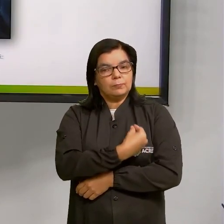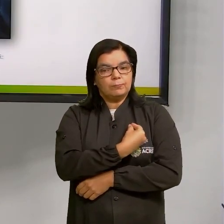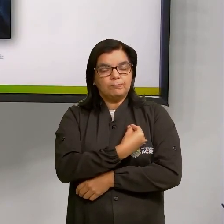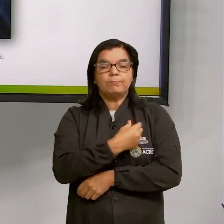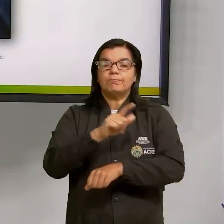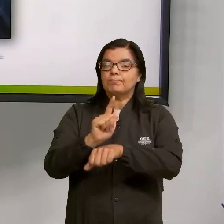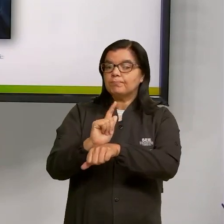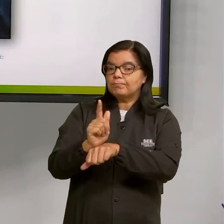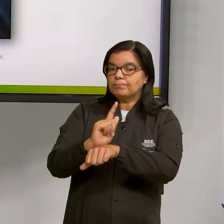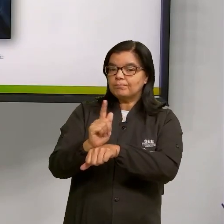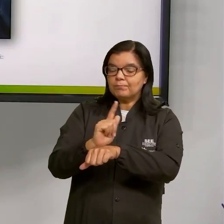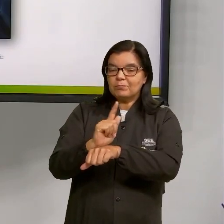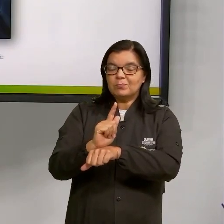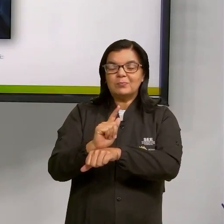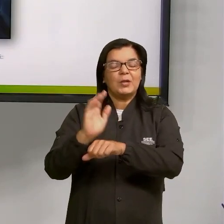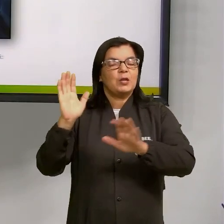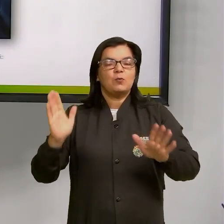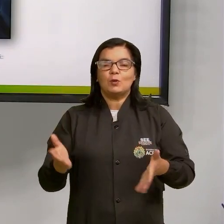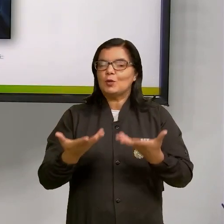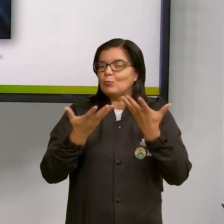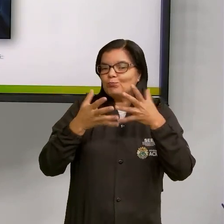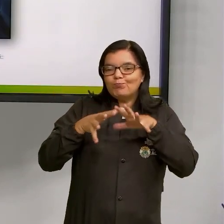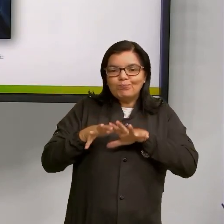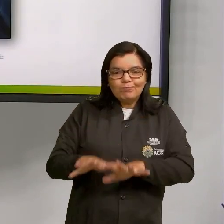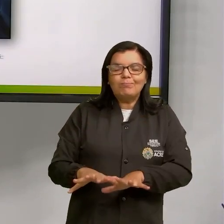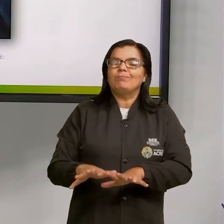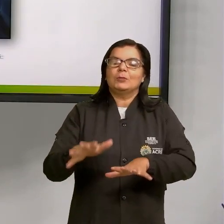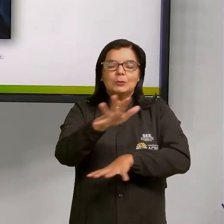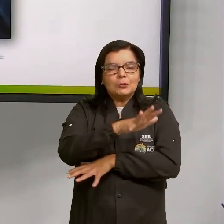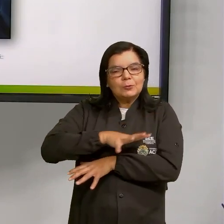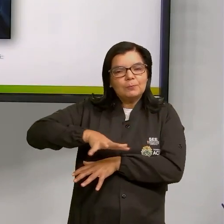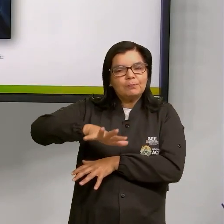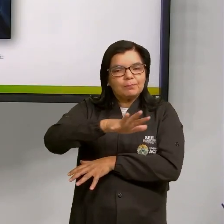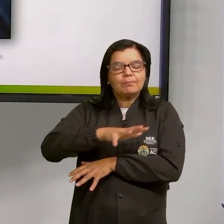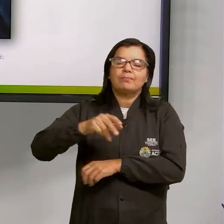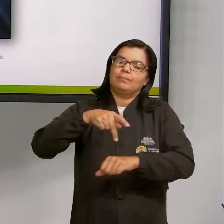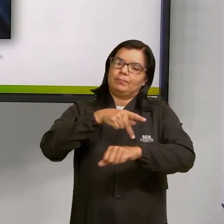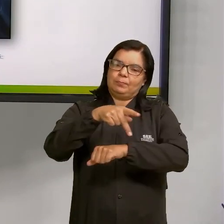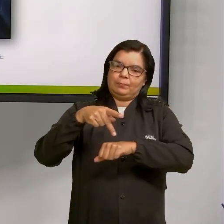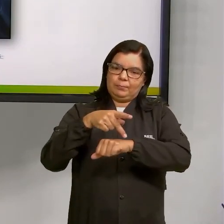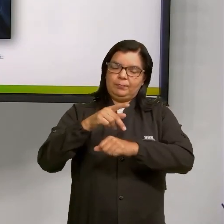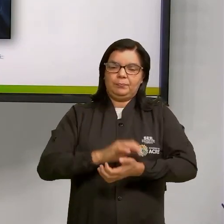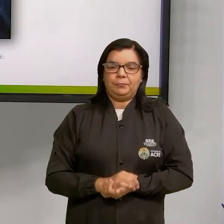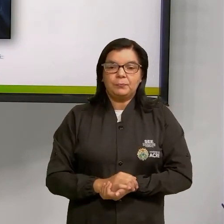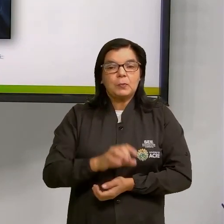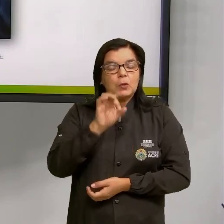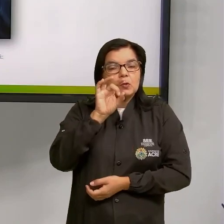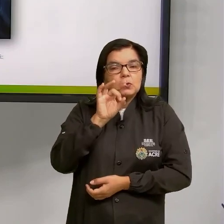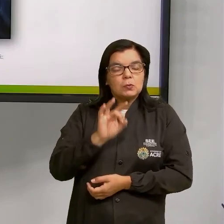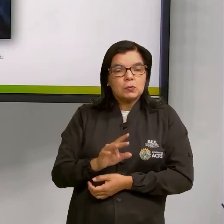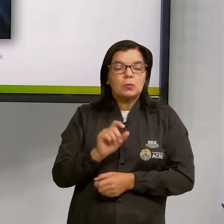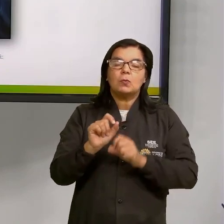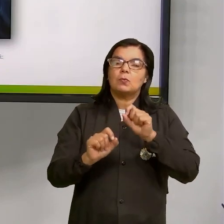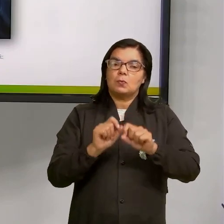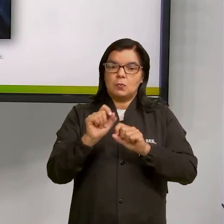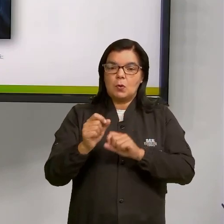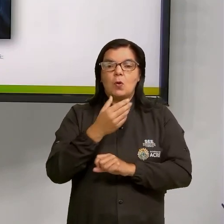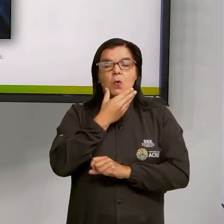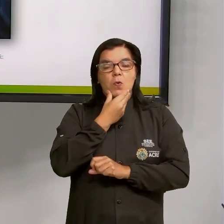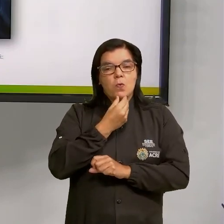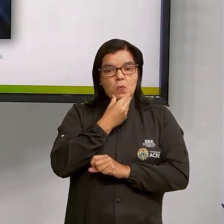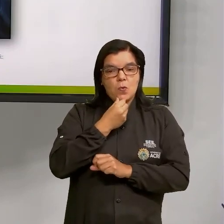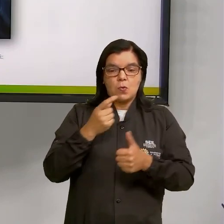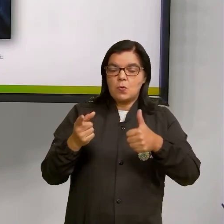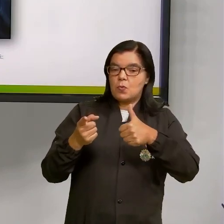gestão, uma insatisfação generalizada no nosso país. Não foi à toa que ele também foi